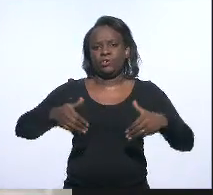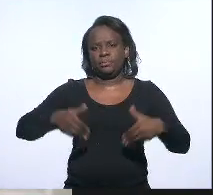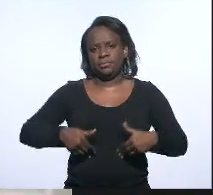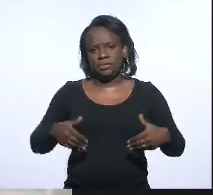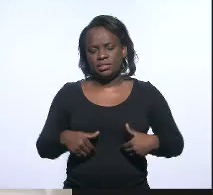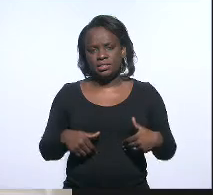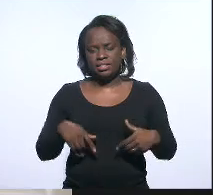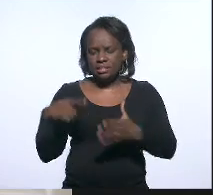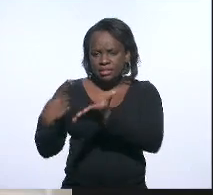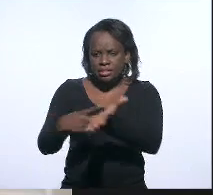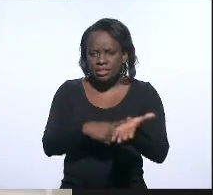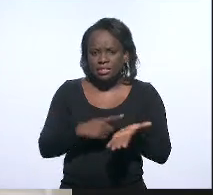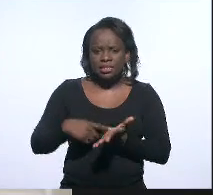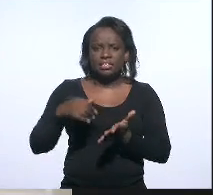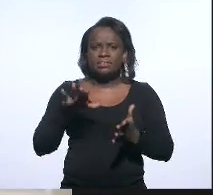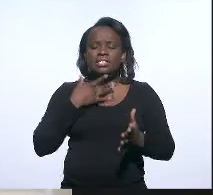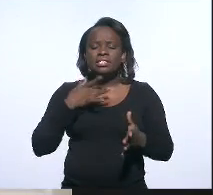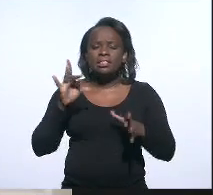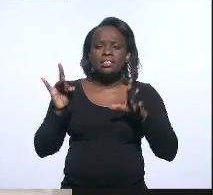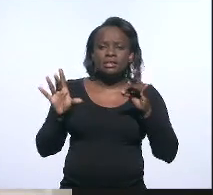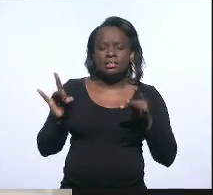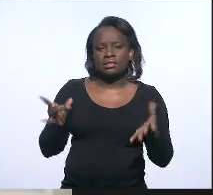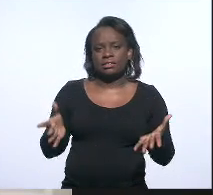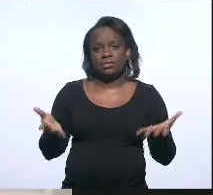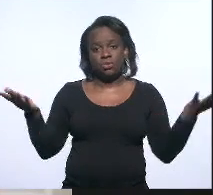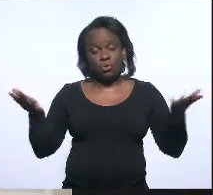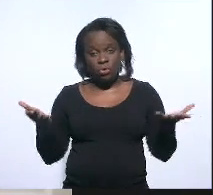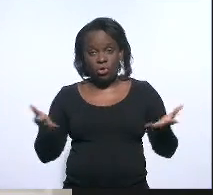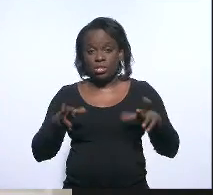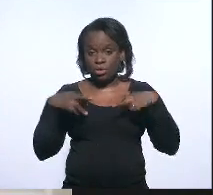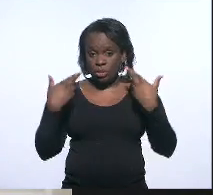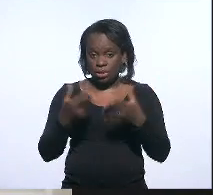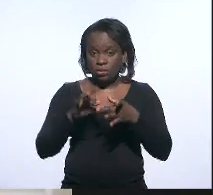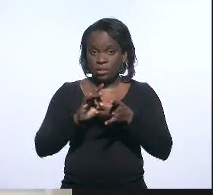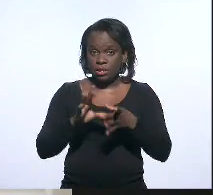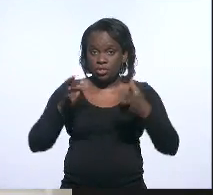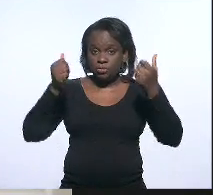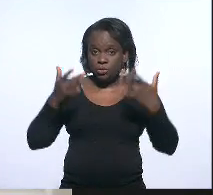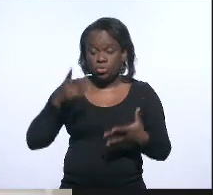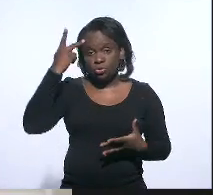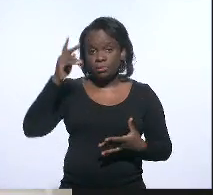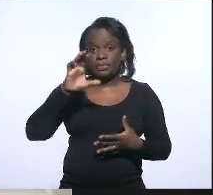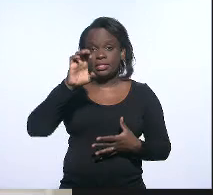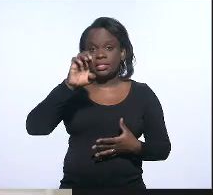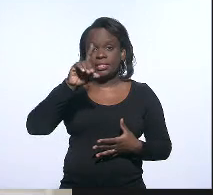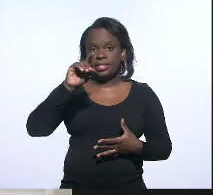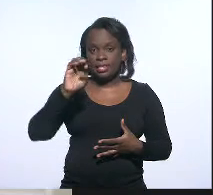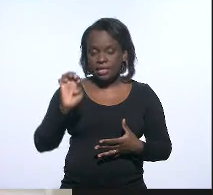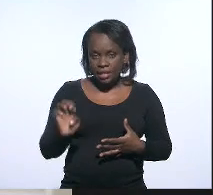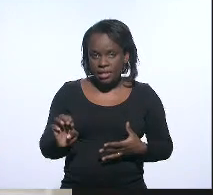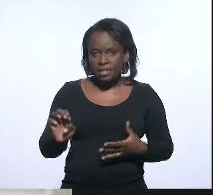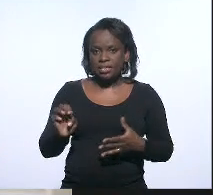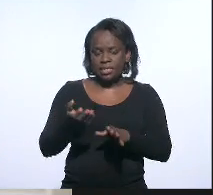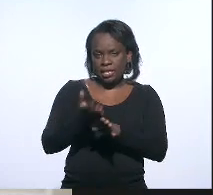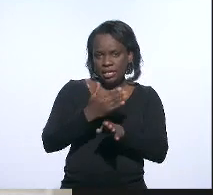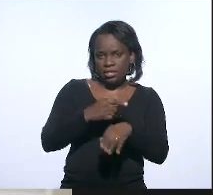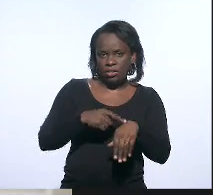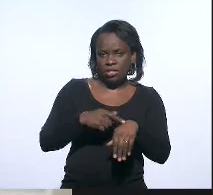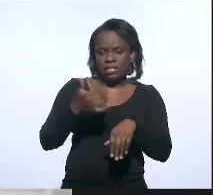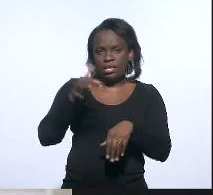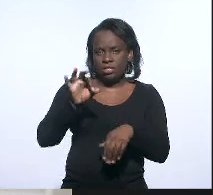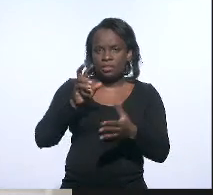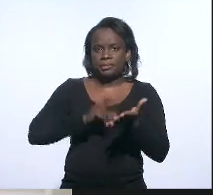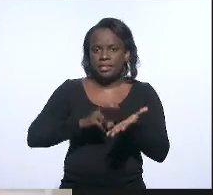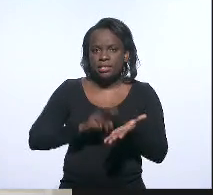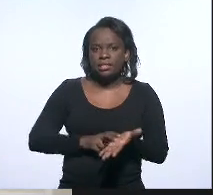se organizar para não passar sede. Hoje fizemos uma audiência pública sobre a SEDAI, um pouco mais cedo, às 10 horas